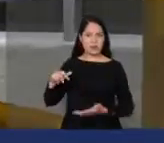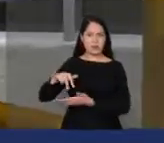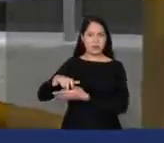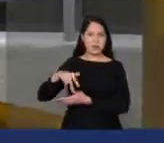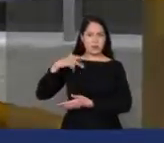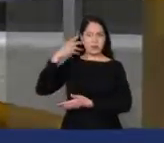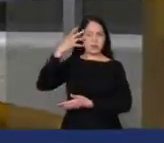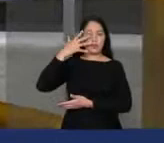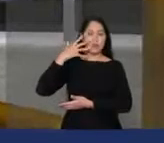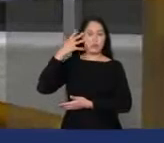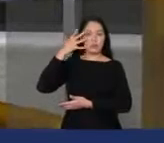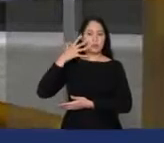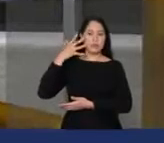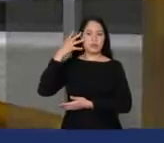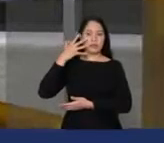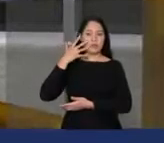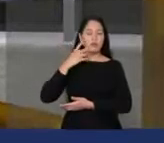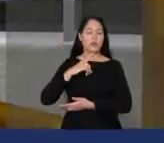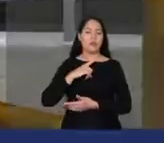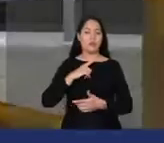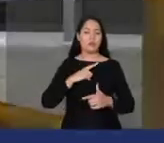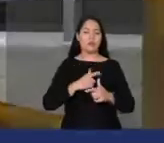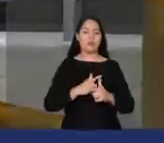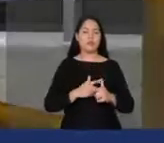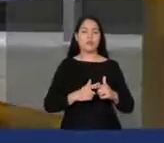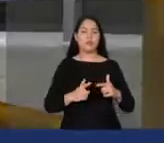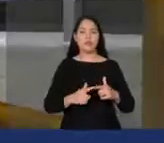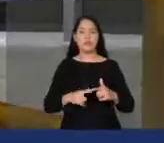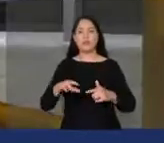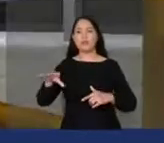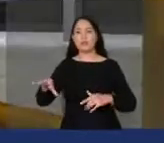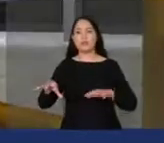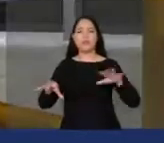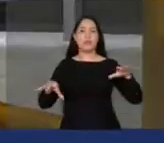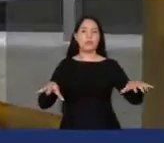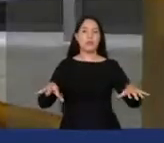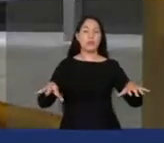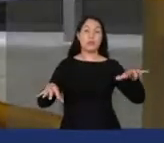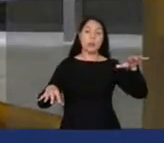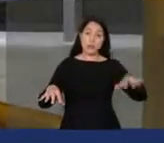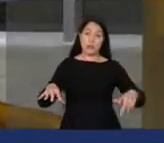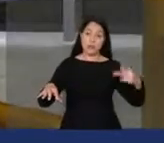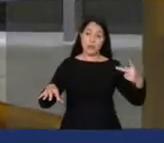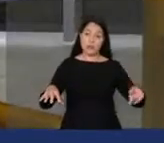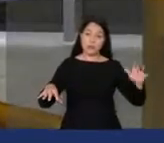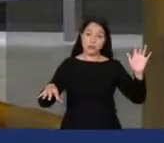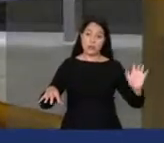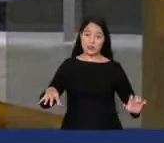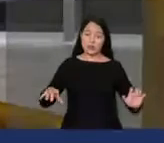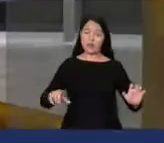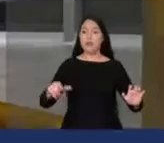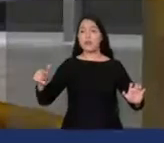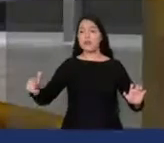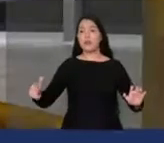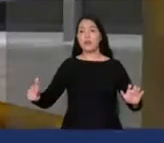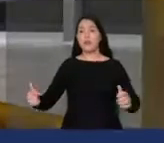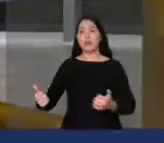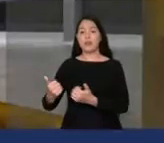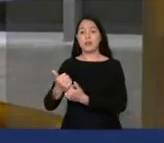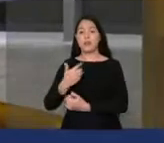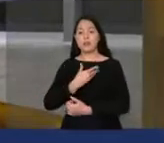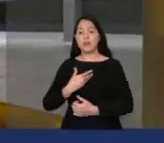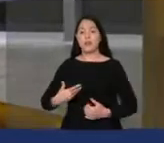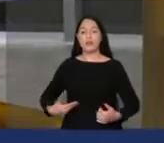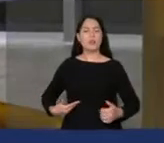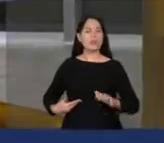divisão. Daqui falam os parlamentares oposicionistas e ali falam os parlamentares da base do governo. Mas como eu gosto